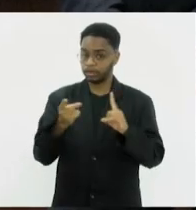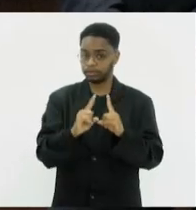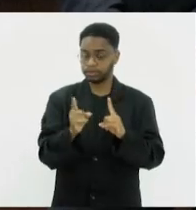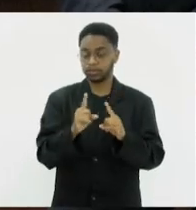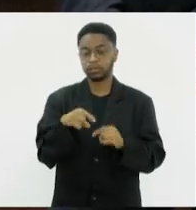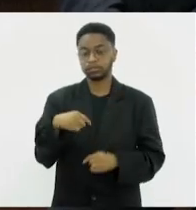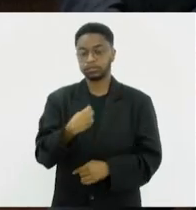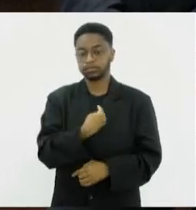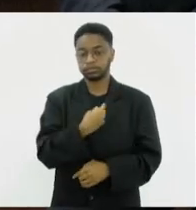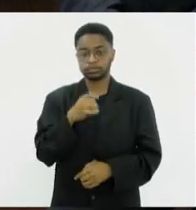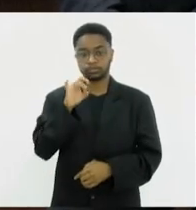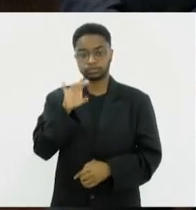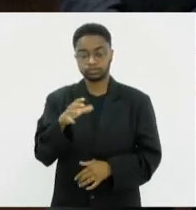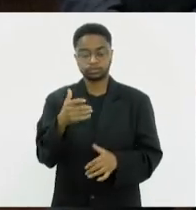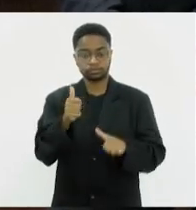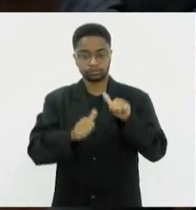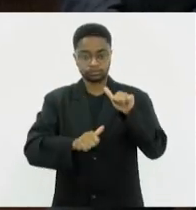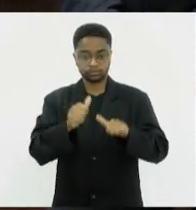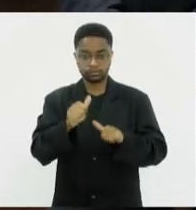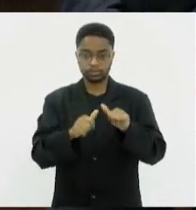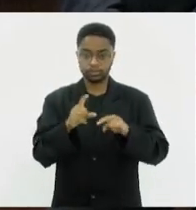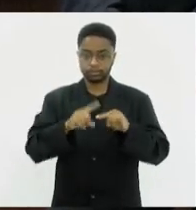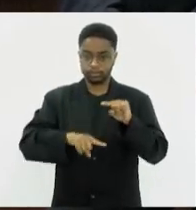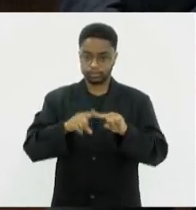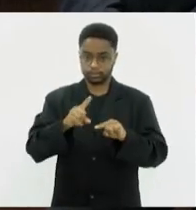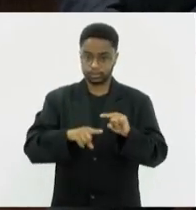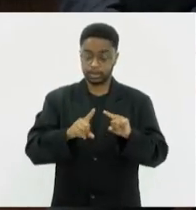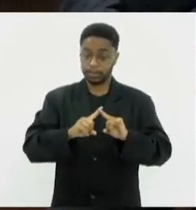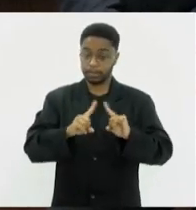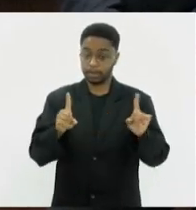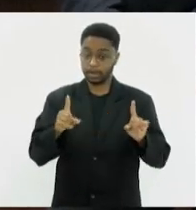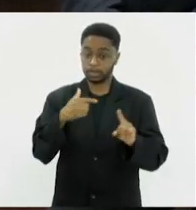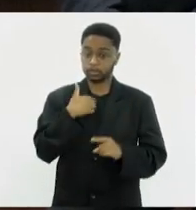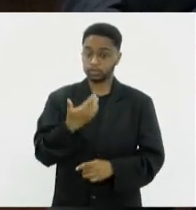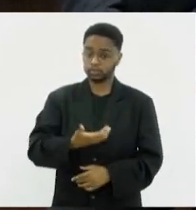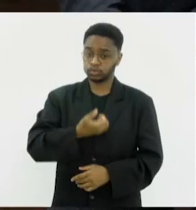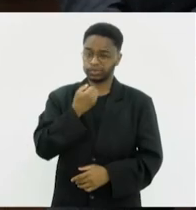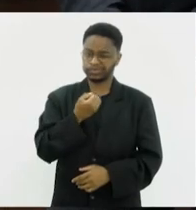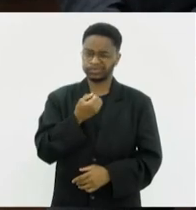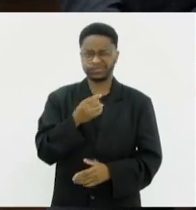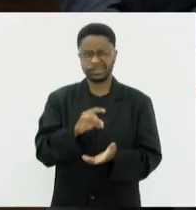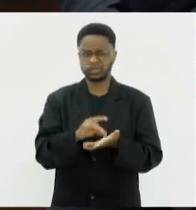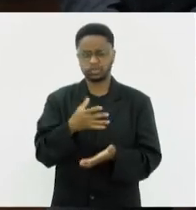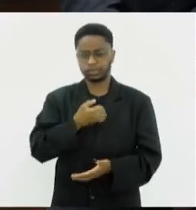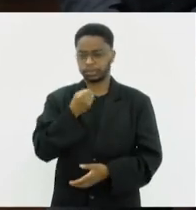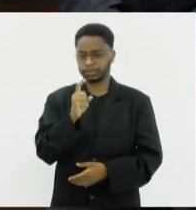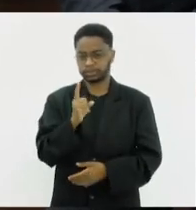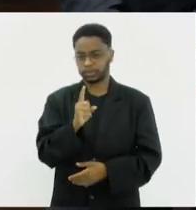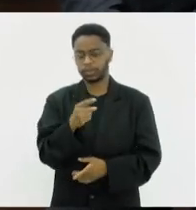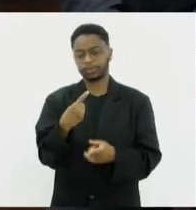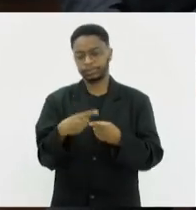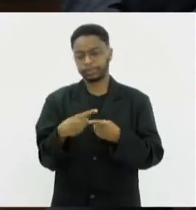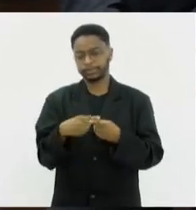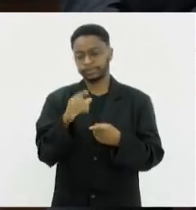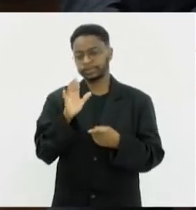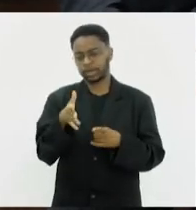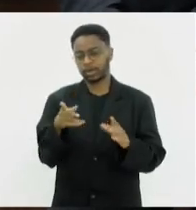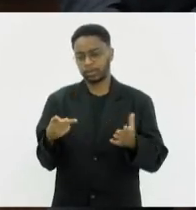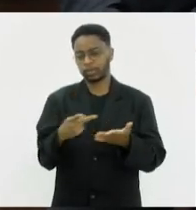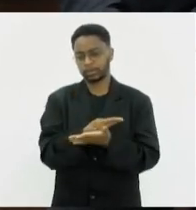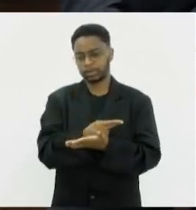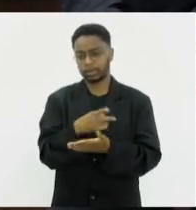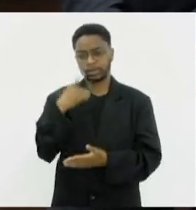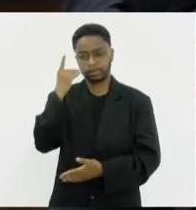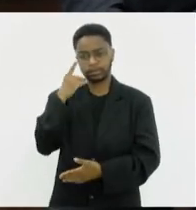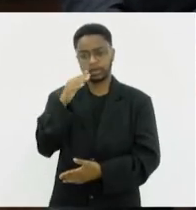apenas de uma análise desse material. Mas, para minha surpresa, aliás, não para minha surpresa, né, porque já é peculiar dele, o